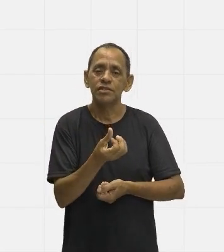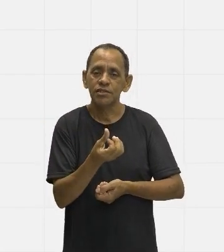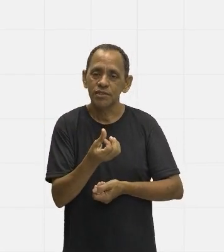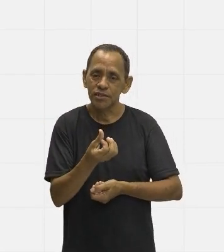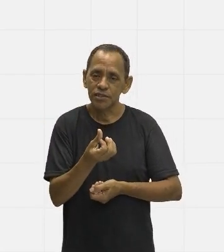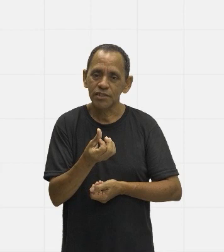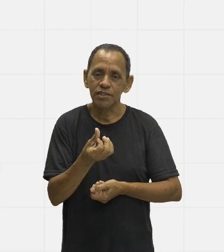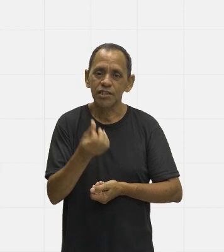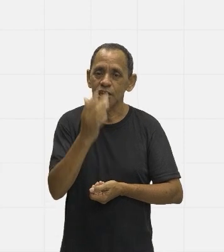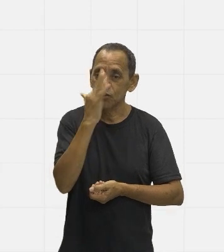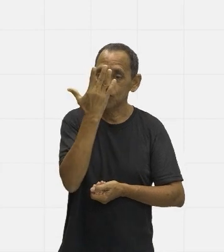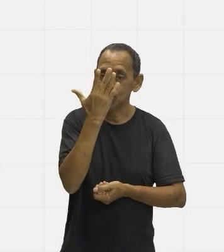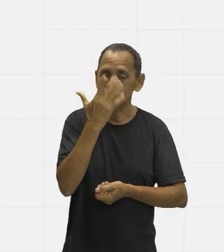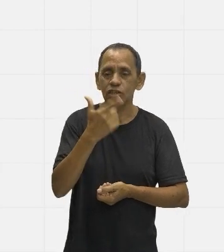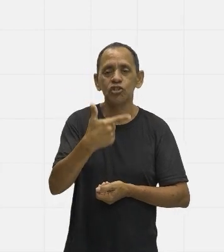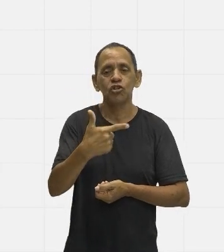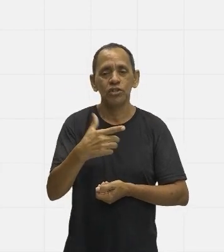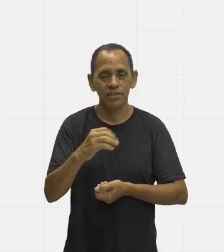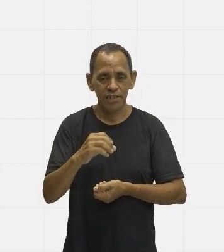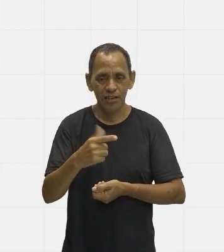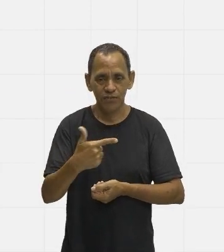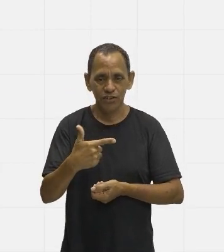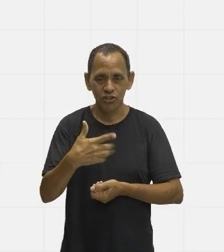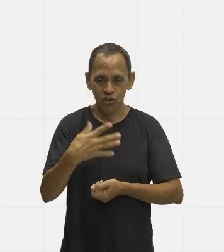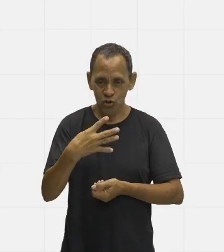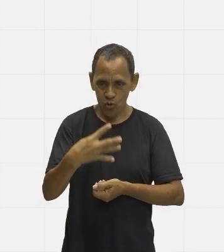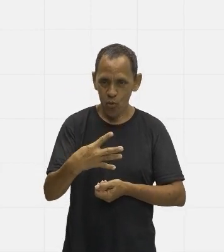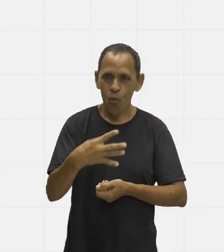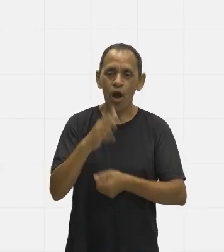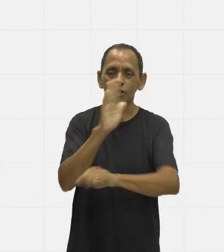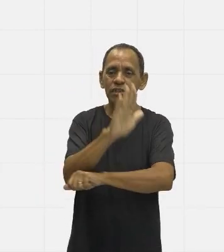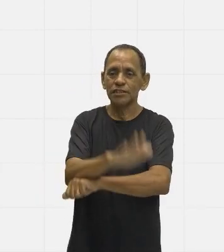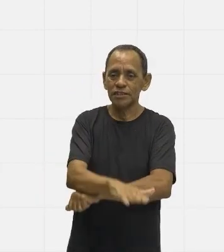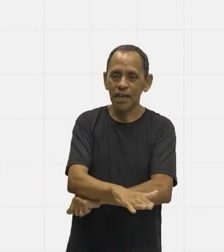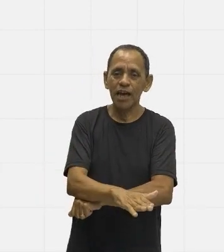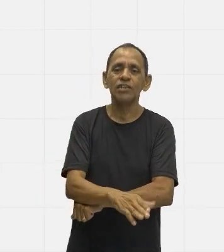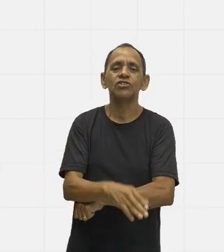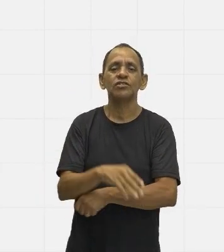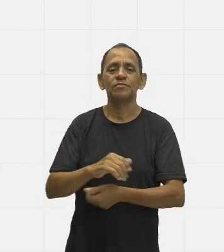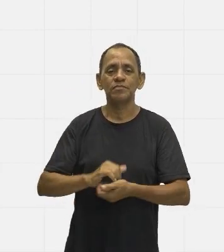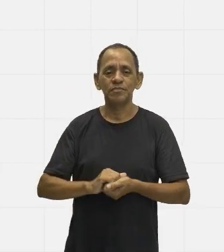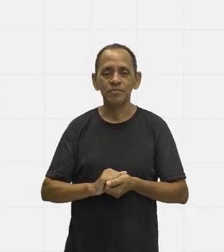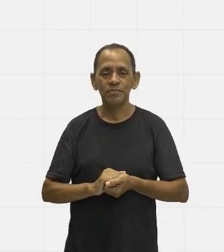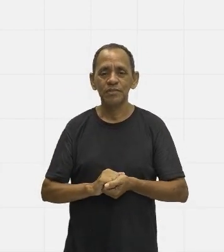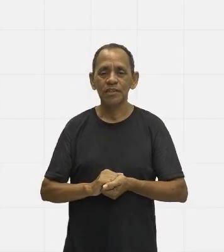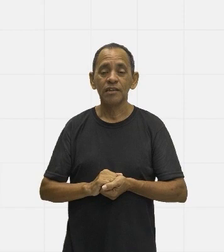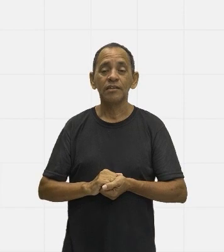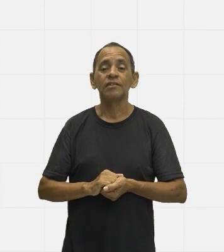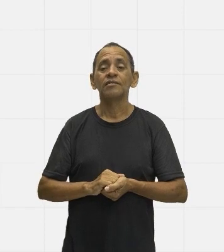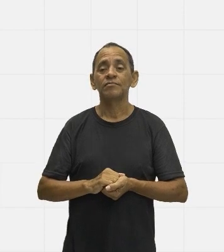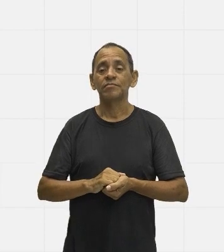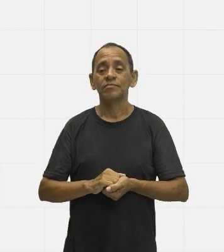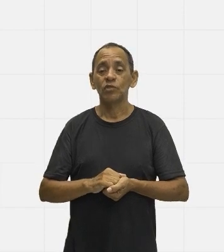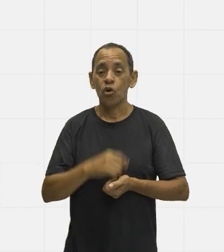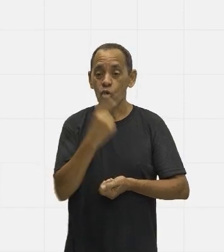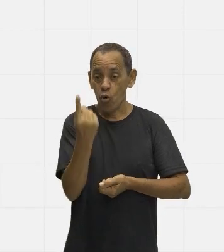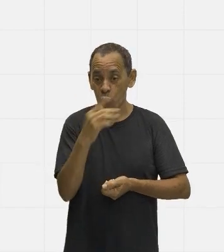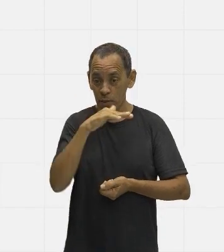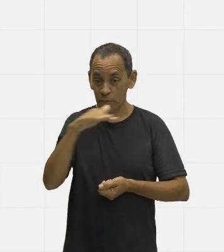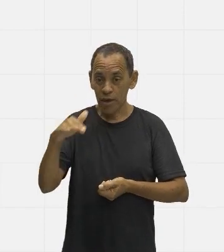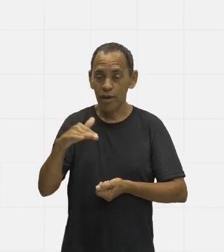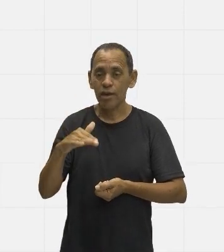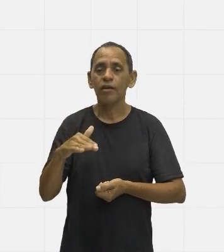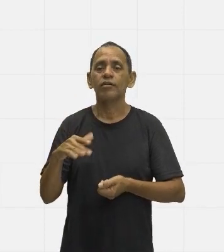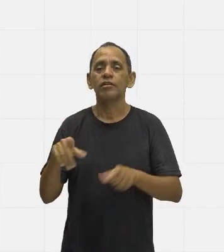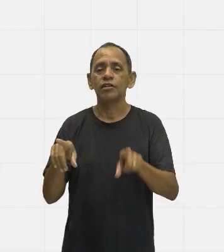26/2/2024, tá? No turno vespertino, ela inicia às 13h30 para o ensino fundamental. E no noturno, ela